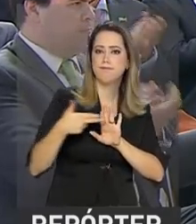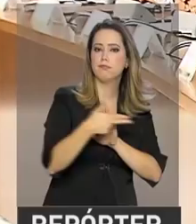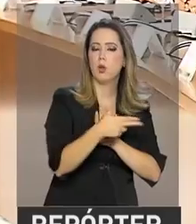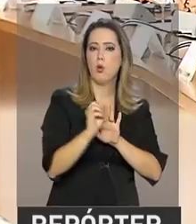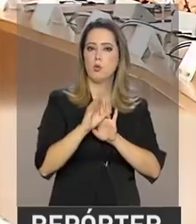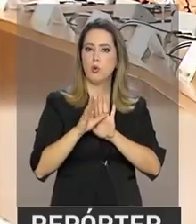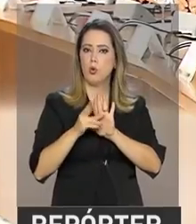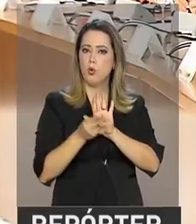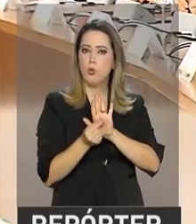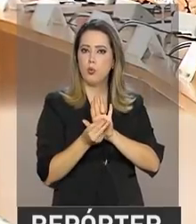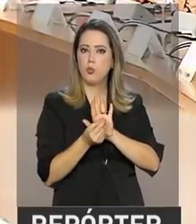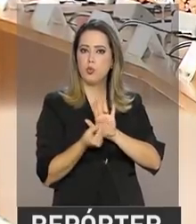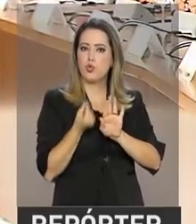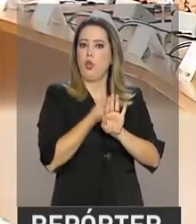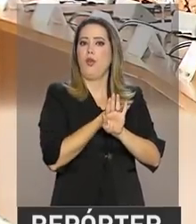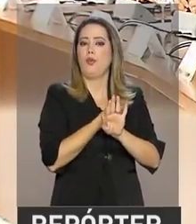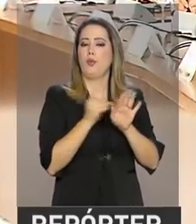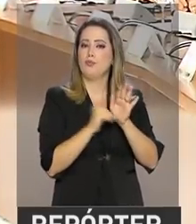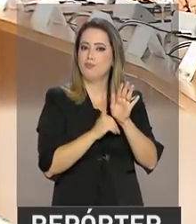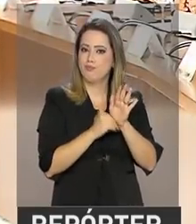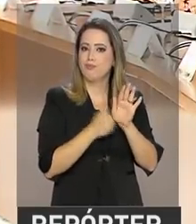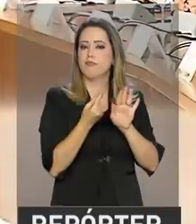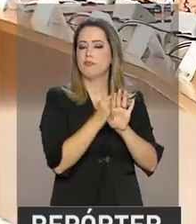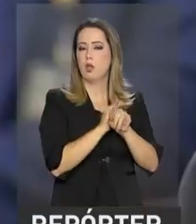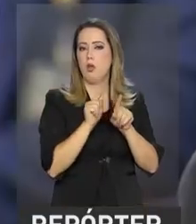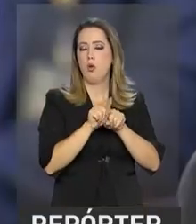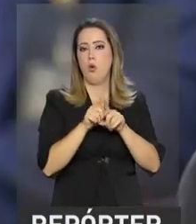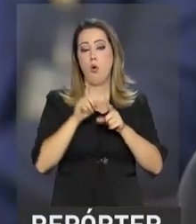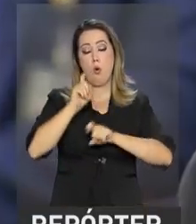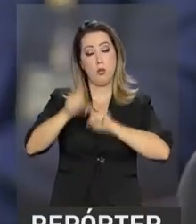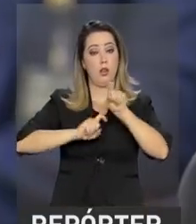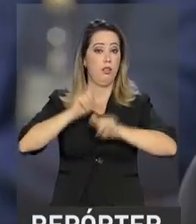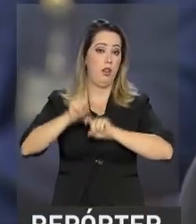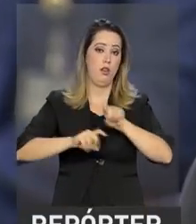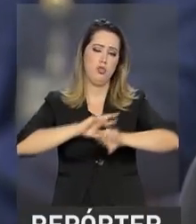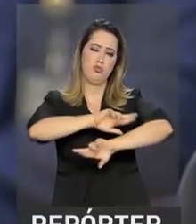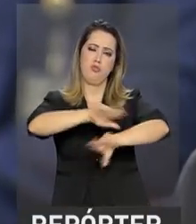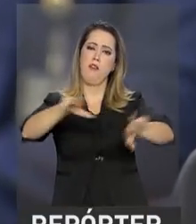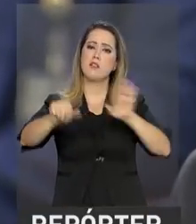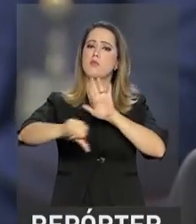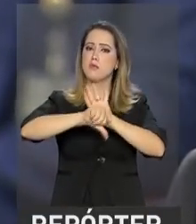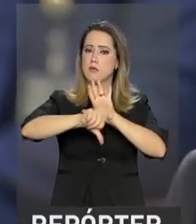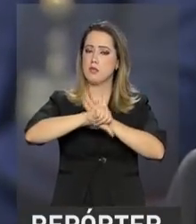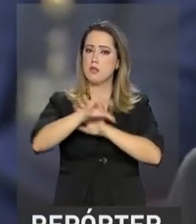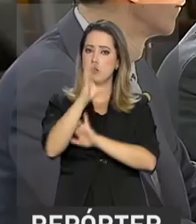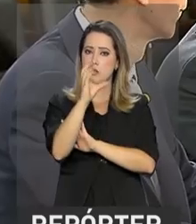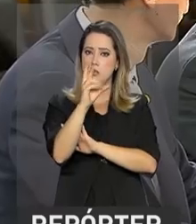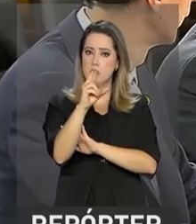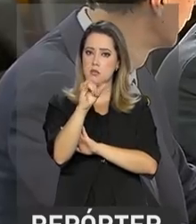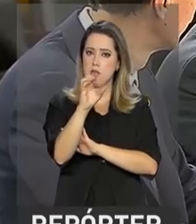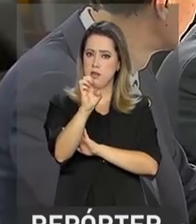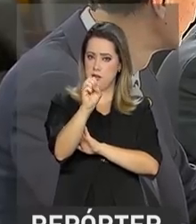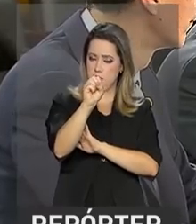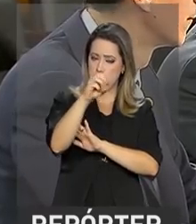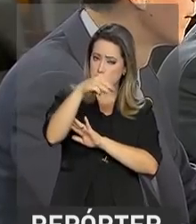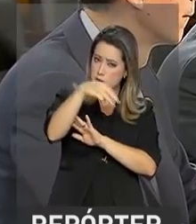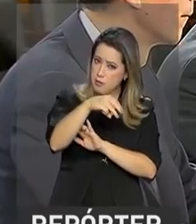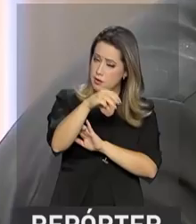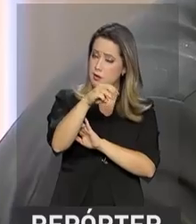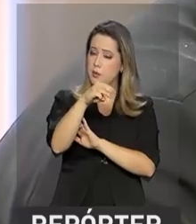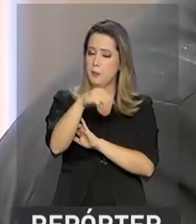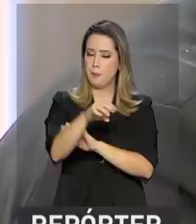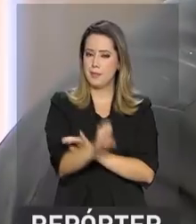dinheiro crimes cibernéticos e delitos comuns da fronteira de acordo com o ministério das relações exteriores a visita de evo morales